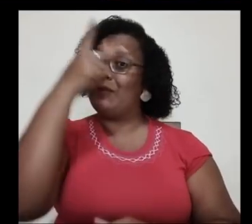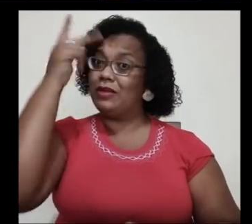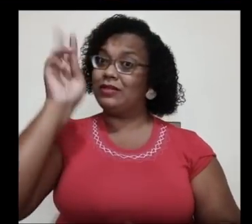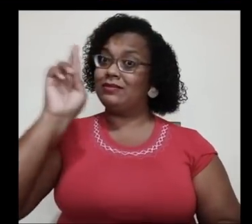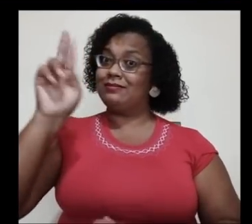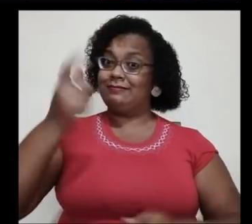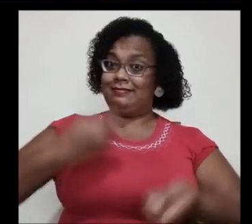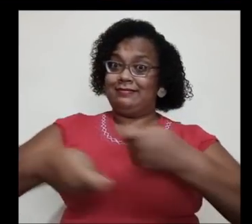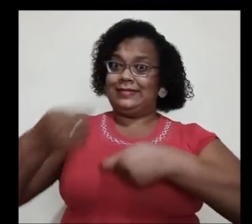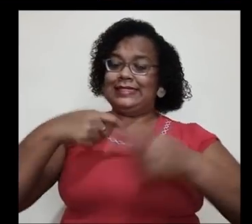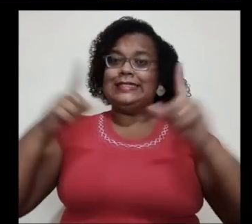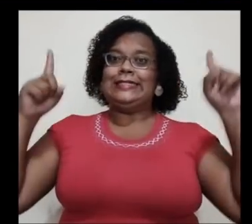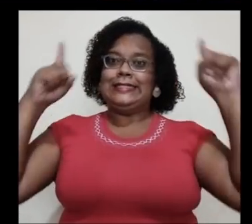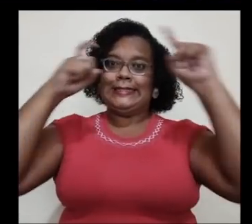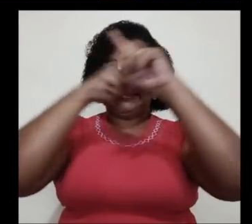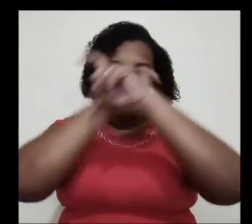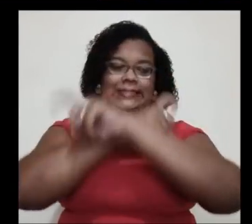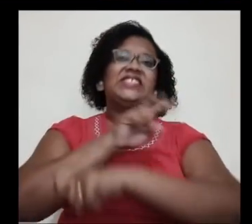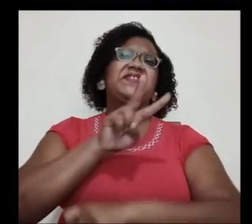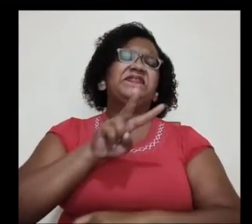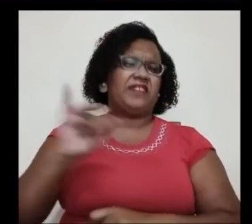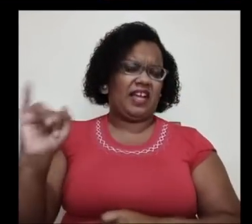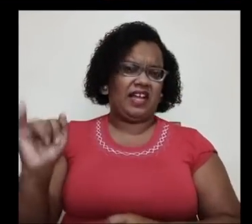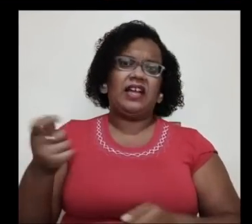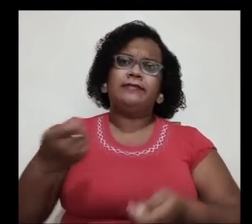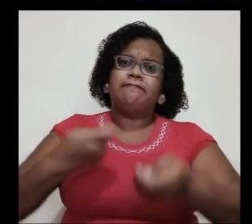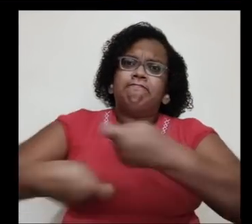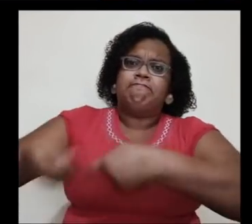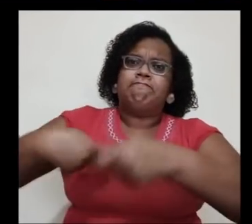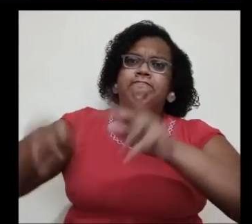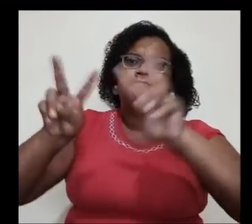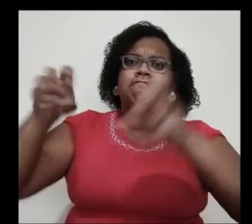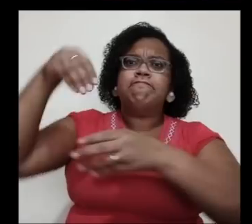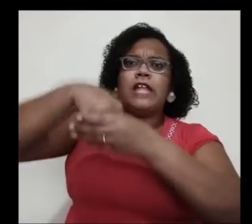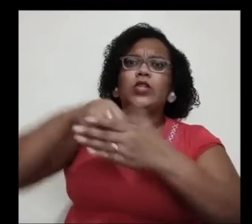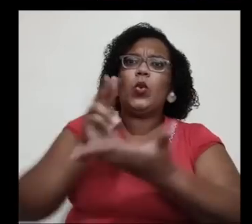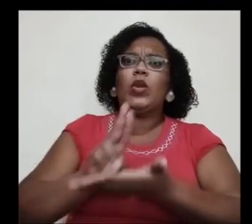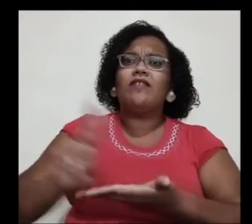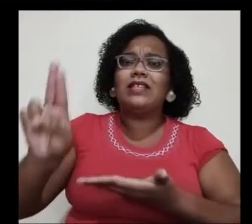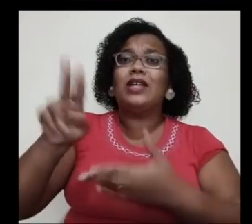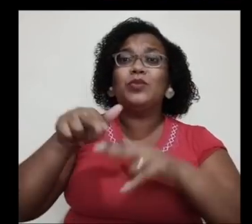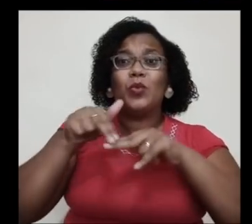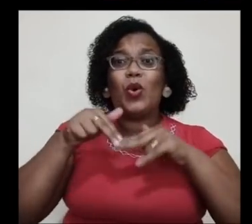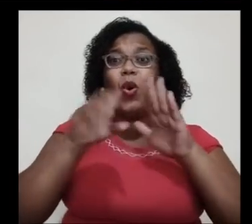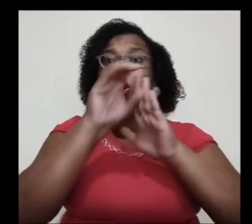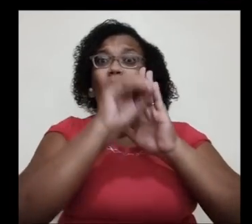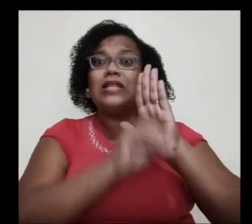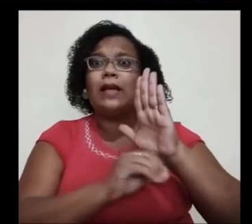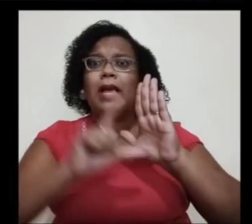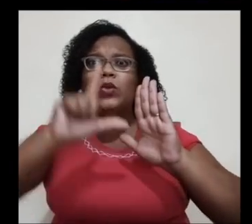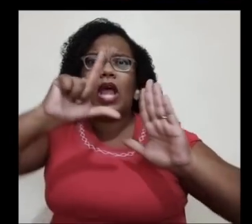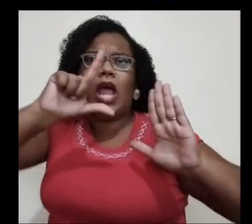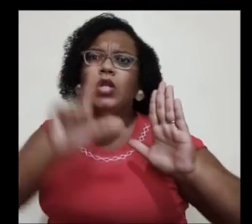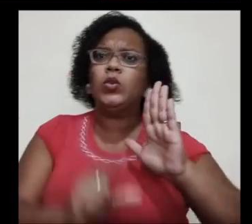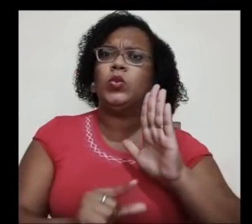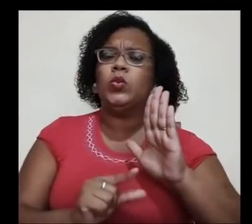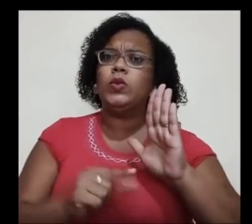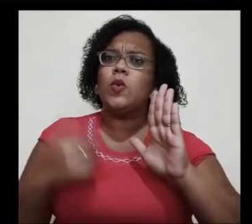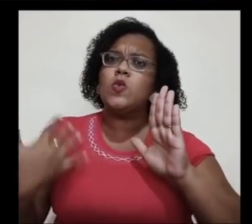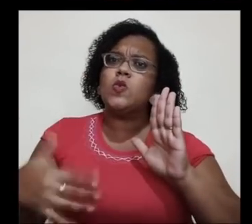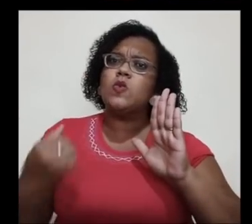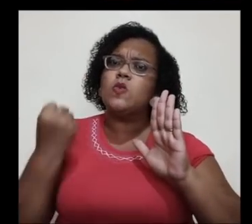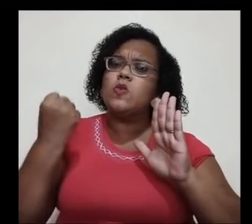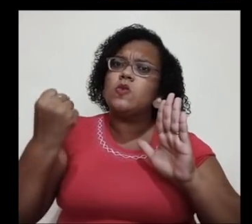com uma redução potencial muito grande que deve ser rompida ao longo do ano, além da redução de recursos da ordem